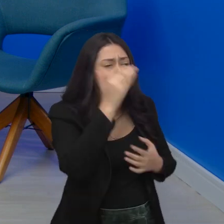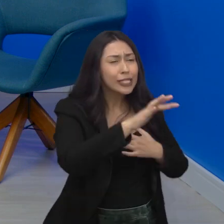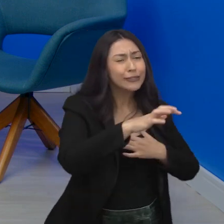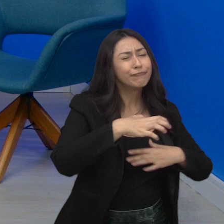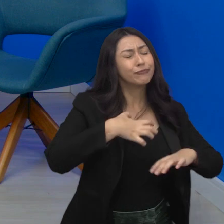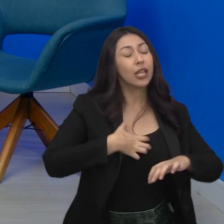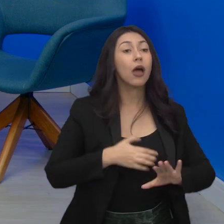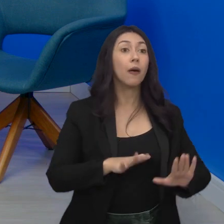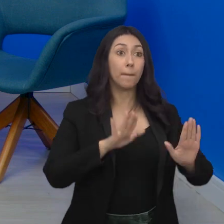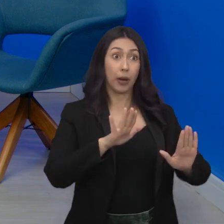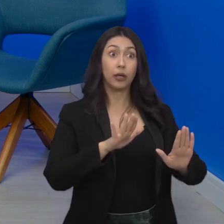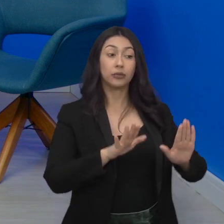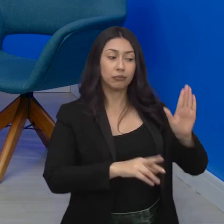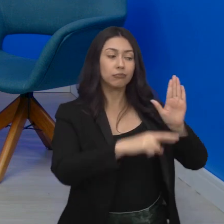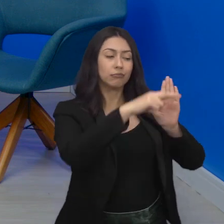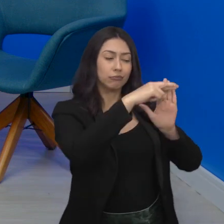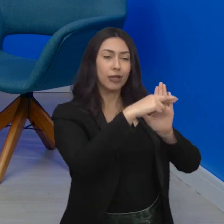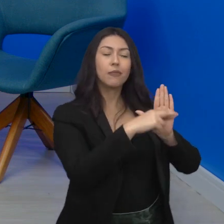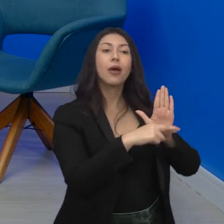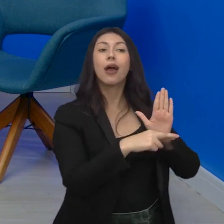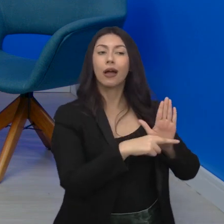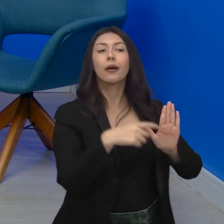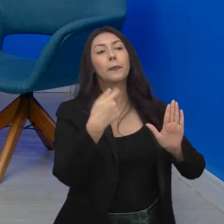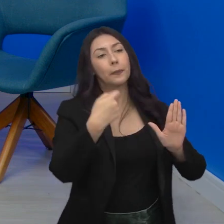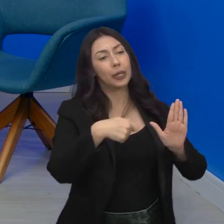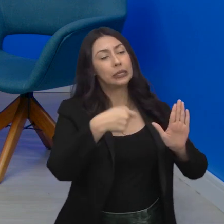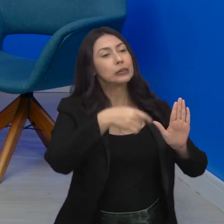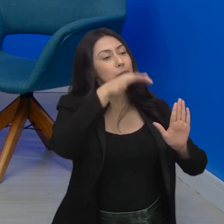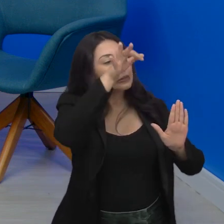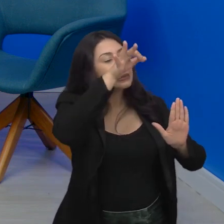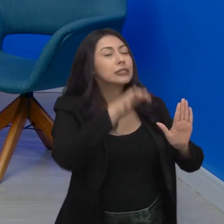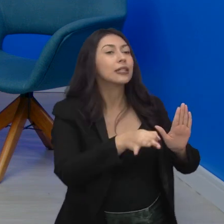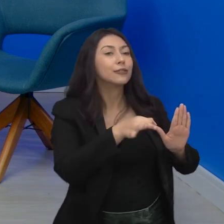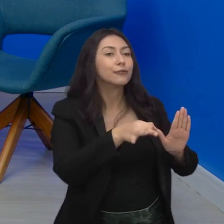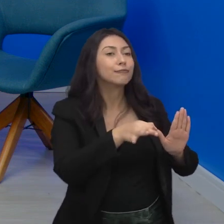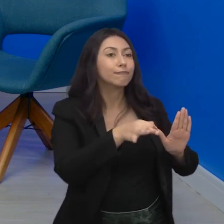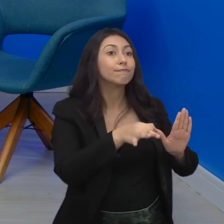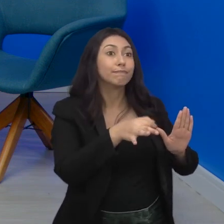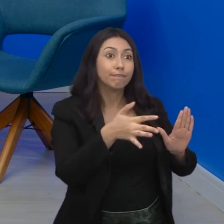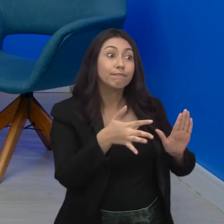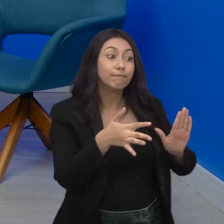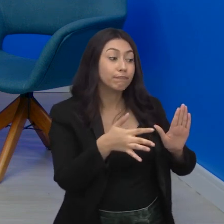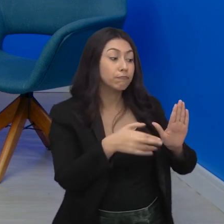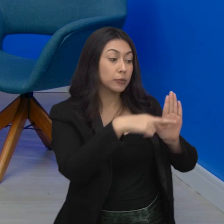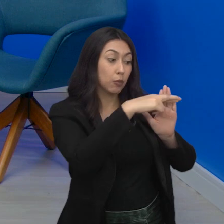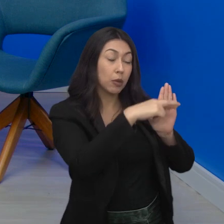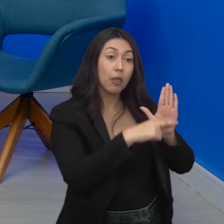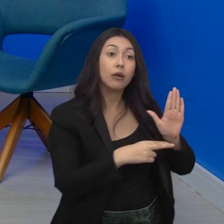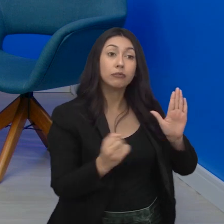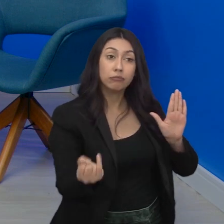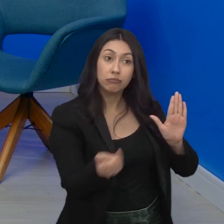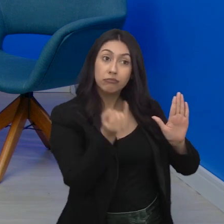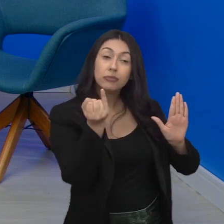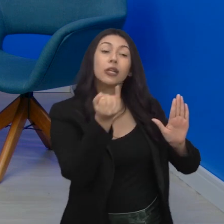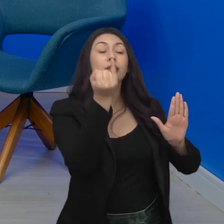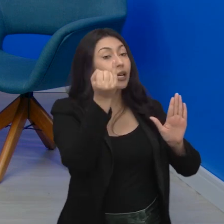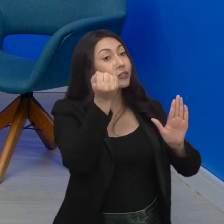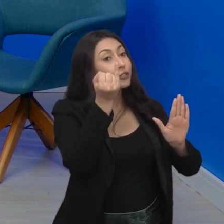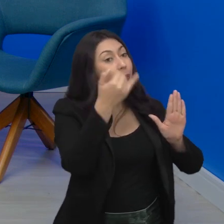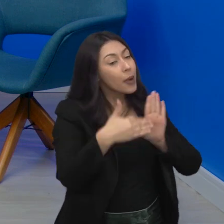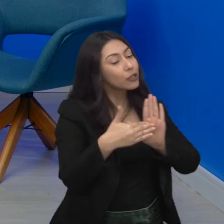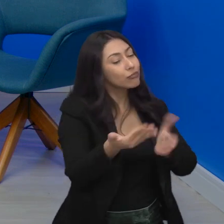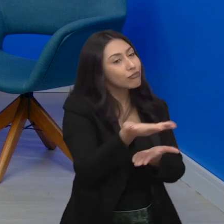lado de cada um ali, mas é como você disse, algumas regras, né, não dá para ser muito flexível. Exatamente. Algumas questões são muito